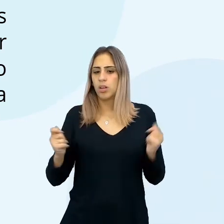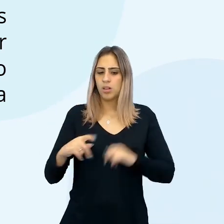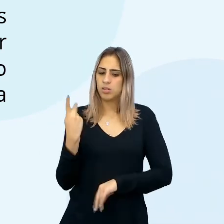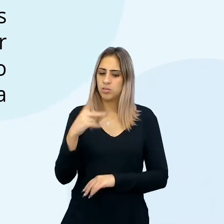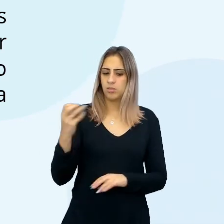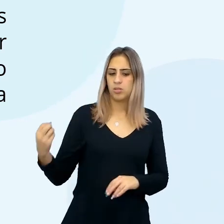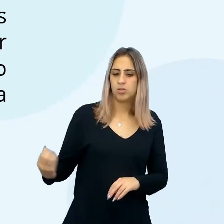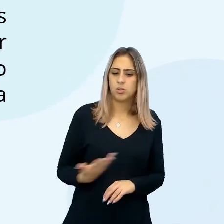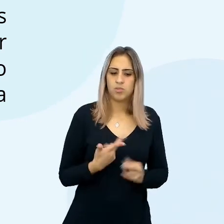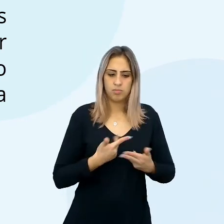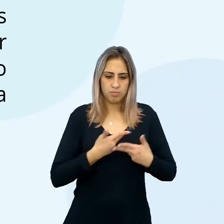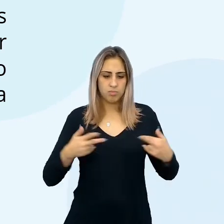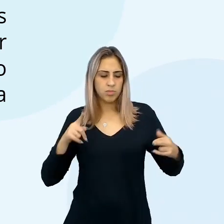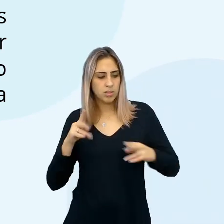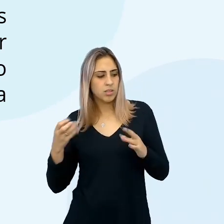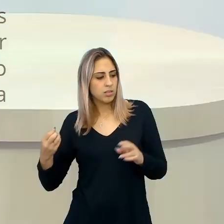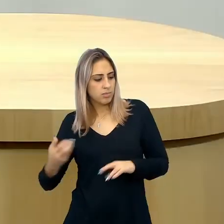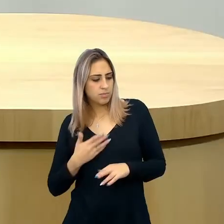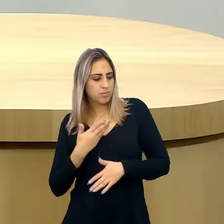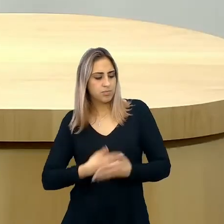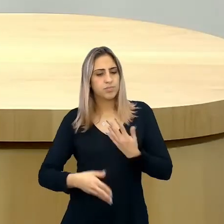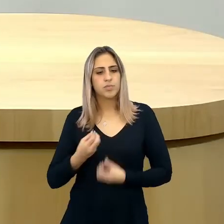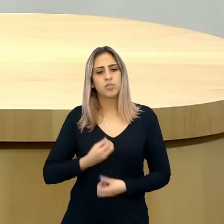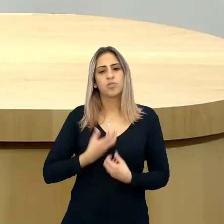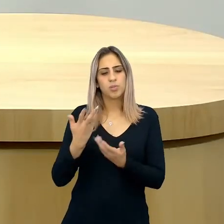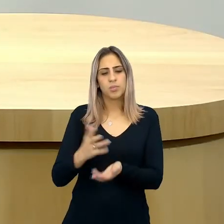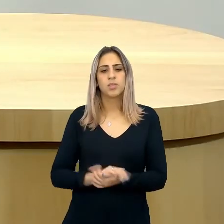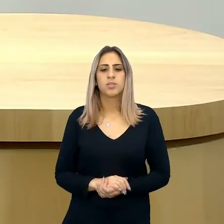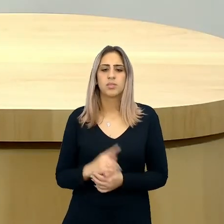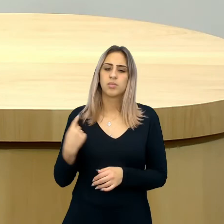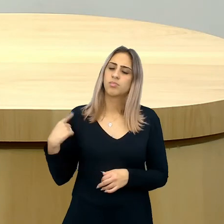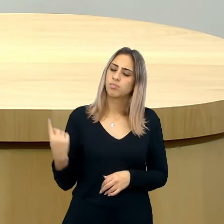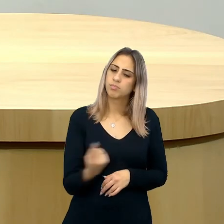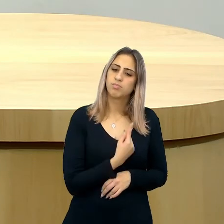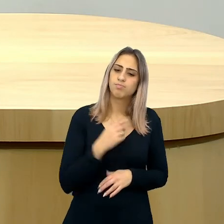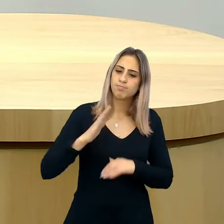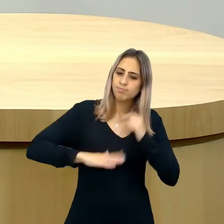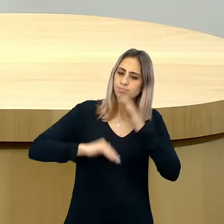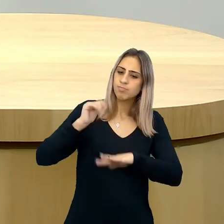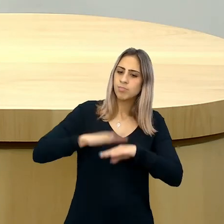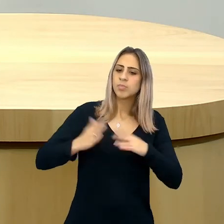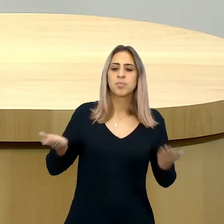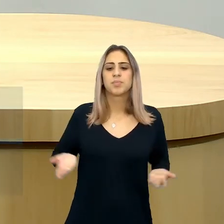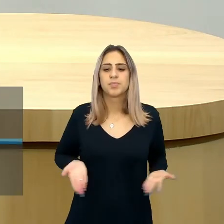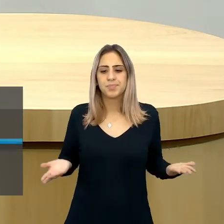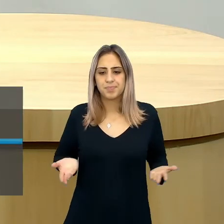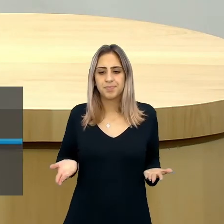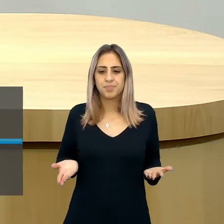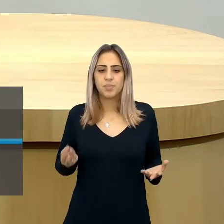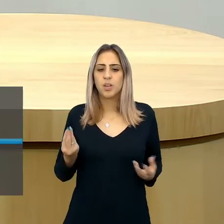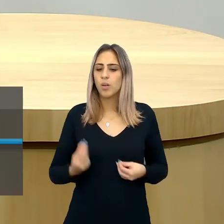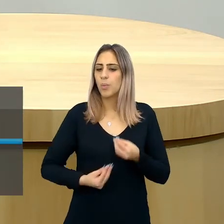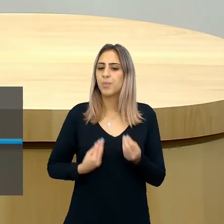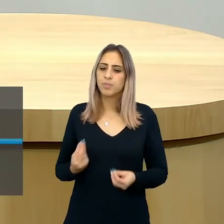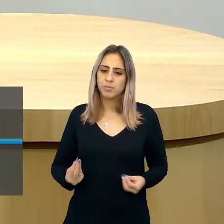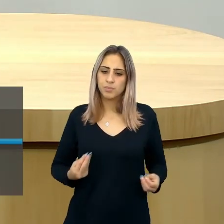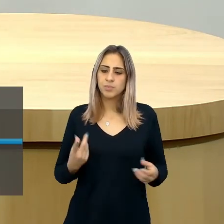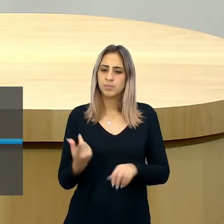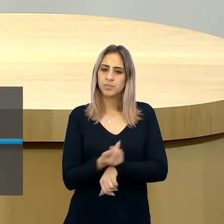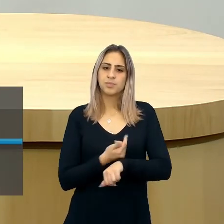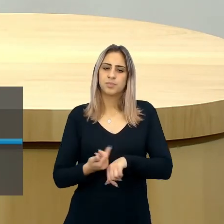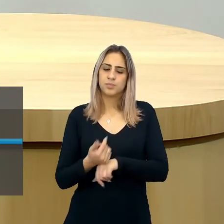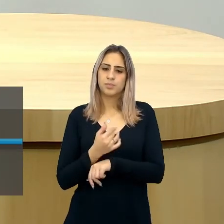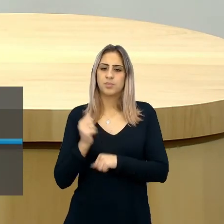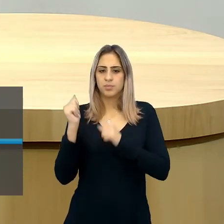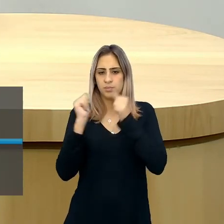nova civilização, que é a civilização da informação, que a gente está construindo hoje, assim como o capitalismo